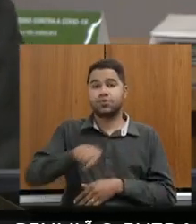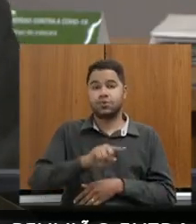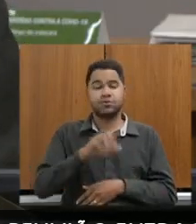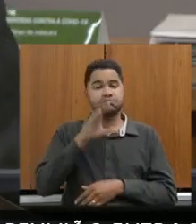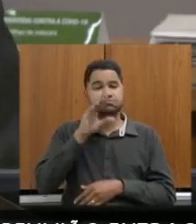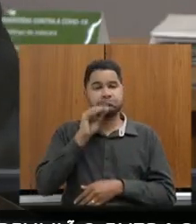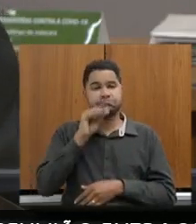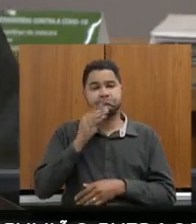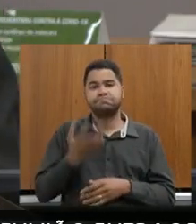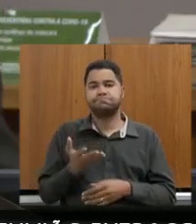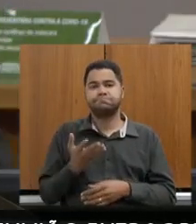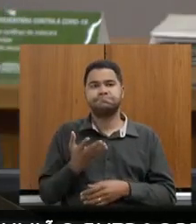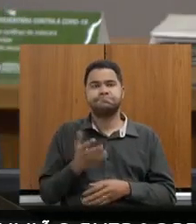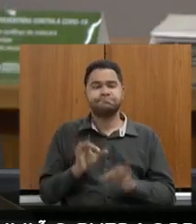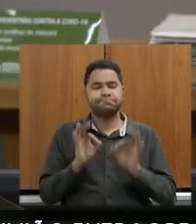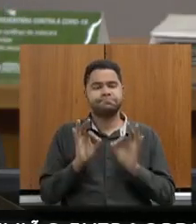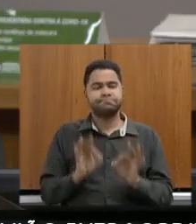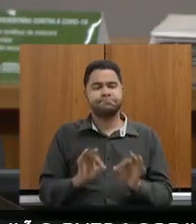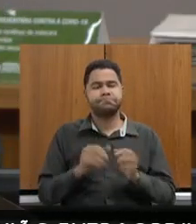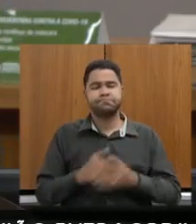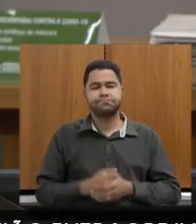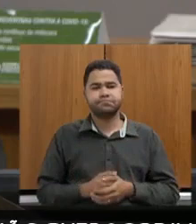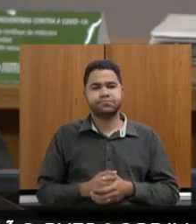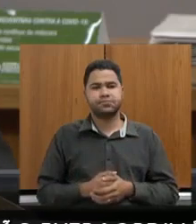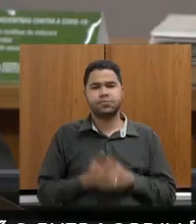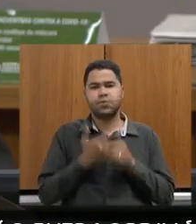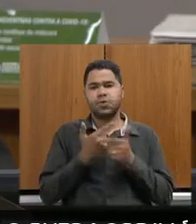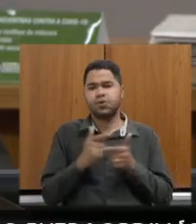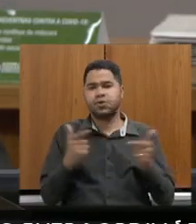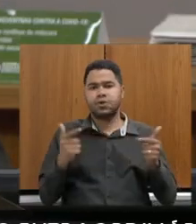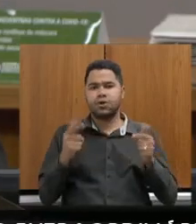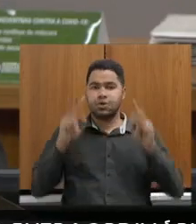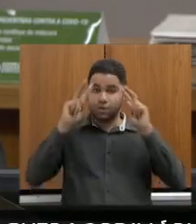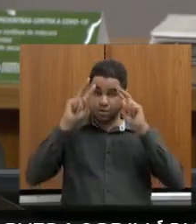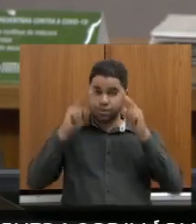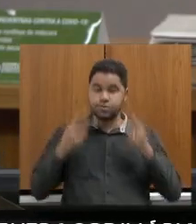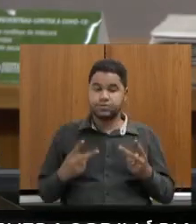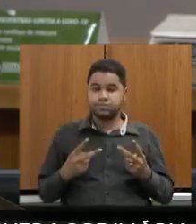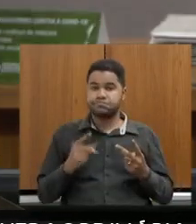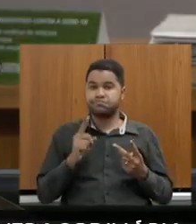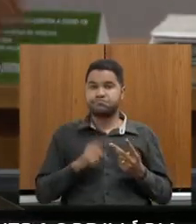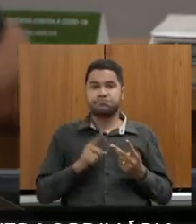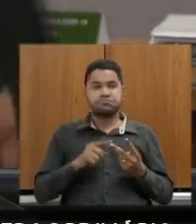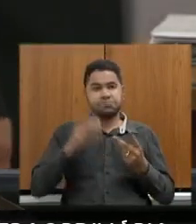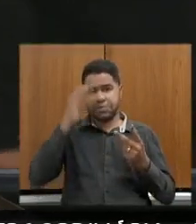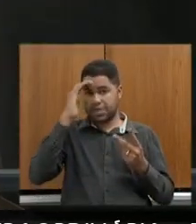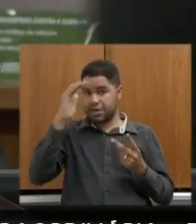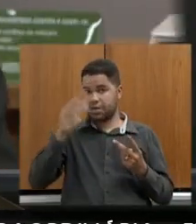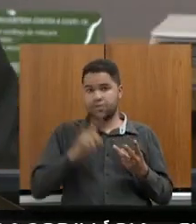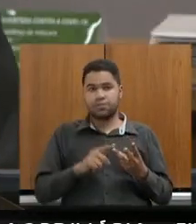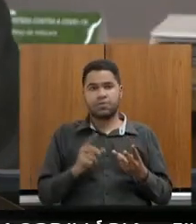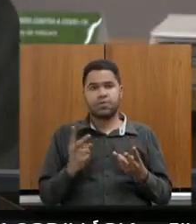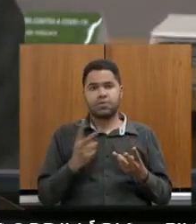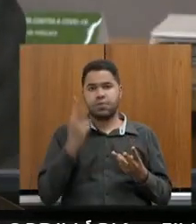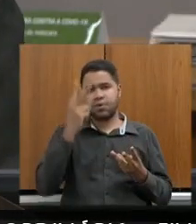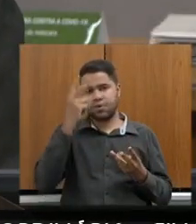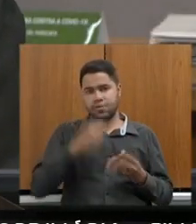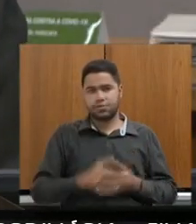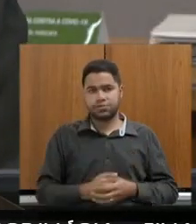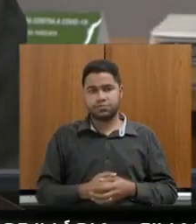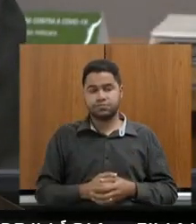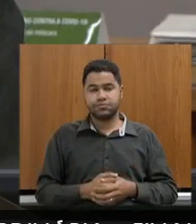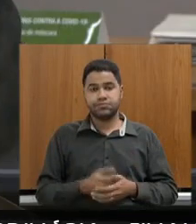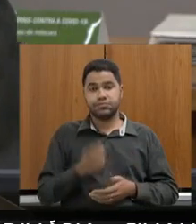servidores Com certeza e teríamos reconhecimento nem respeito e nem valorização